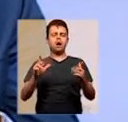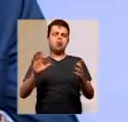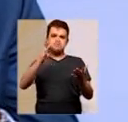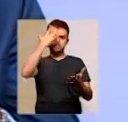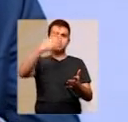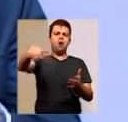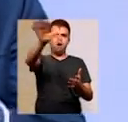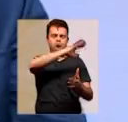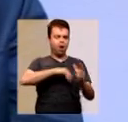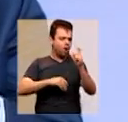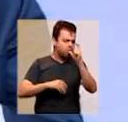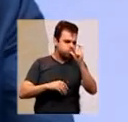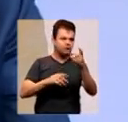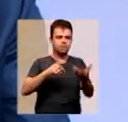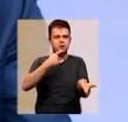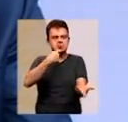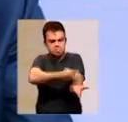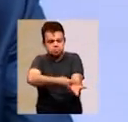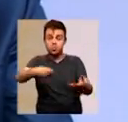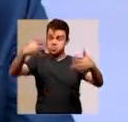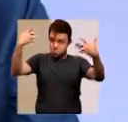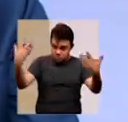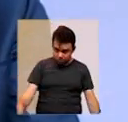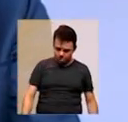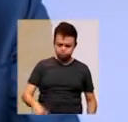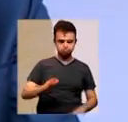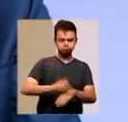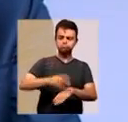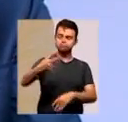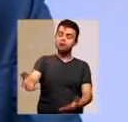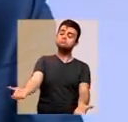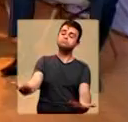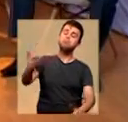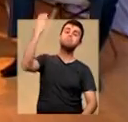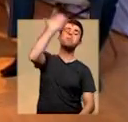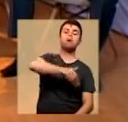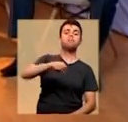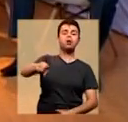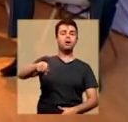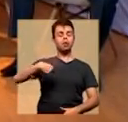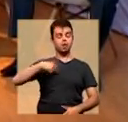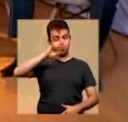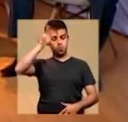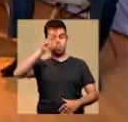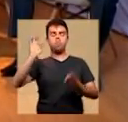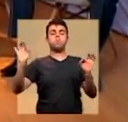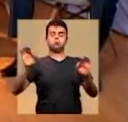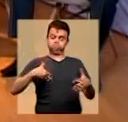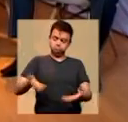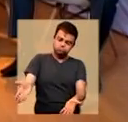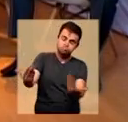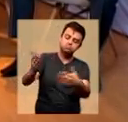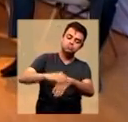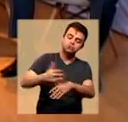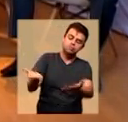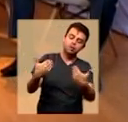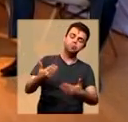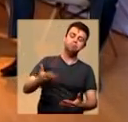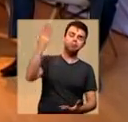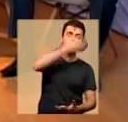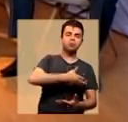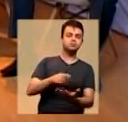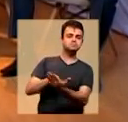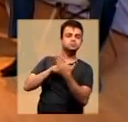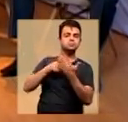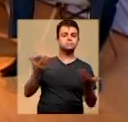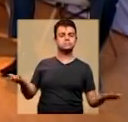se nega a passar pelos testes, ela é que faça a prova. Ela que prova. Ela que prove que não estava. Então, hoje, essa é uma teoria,